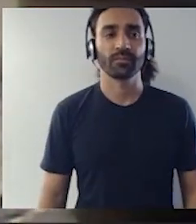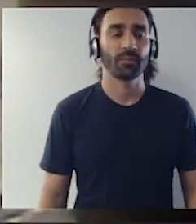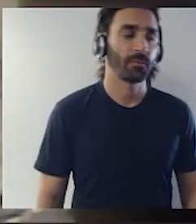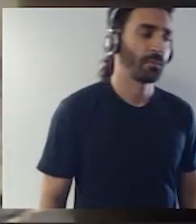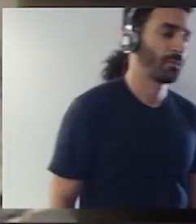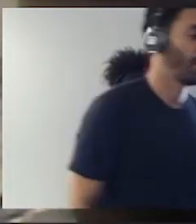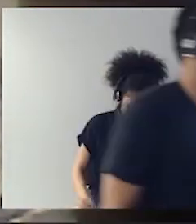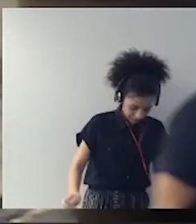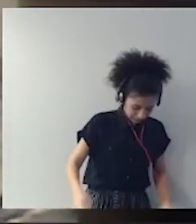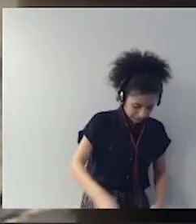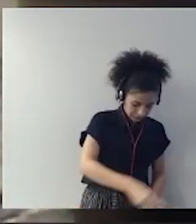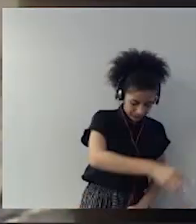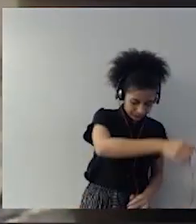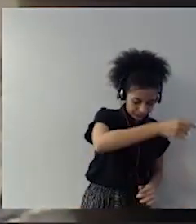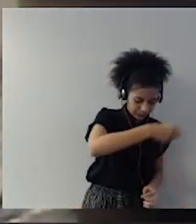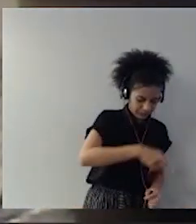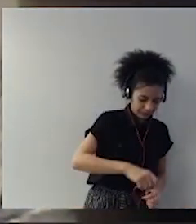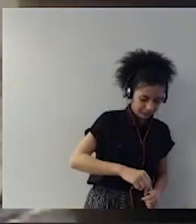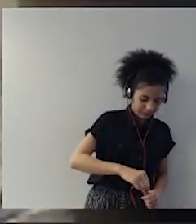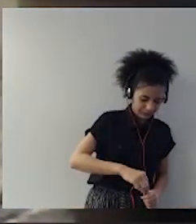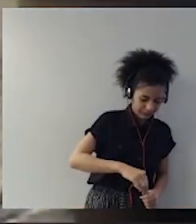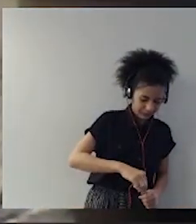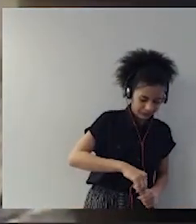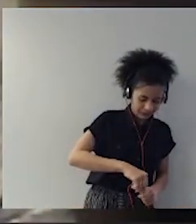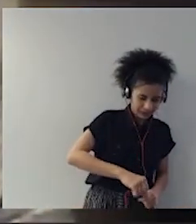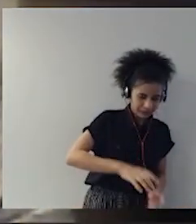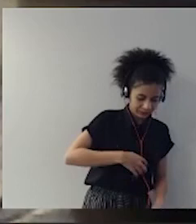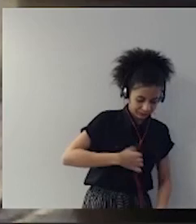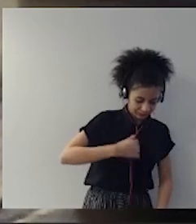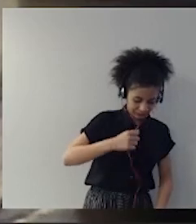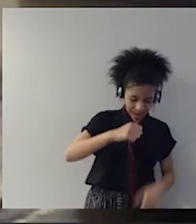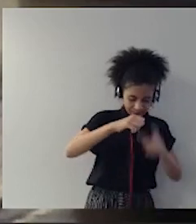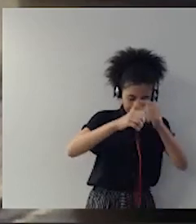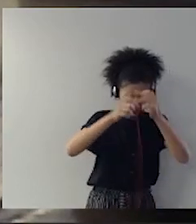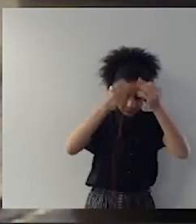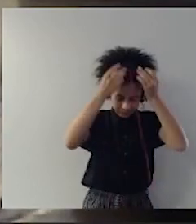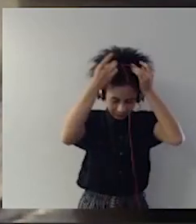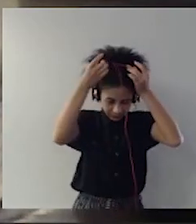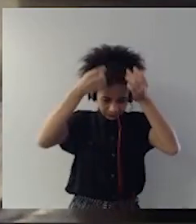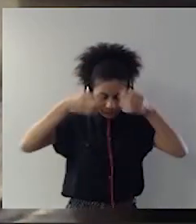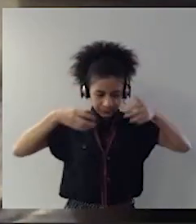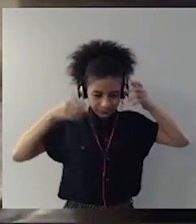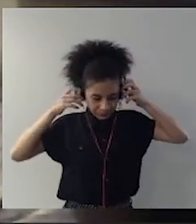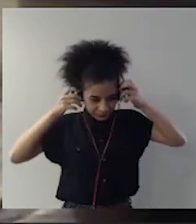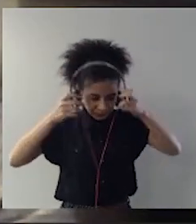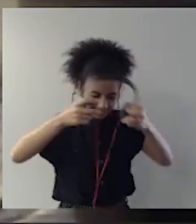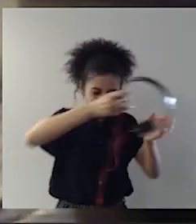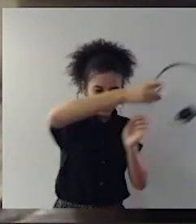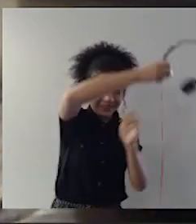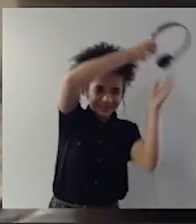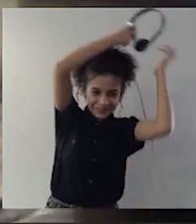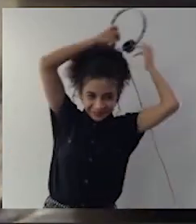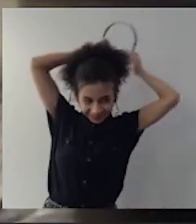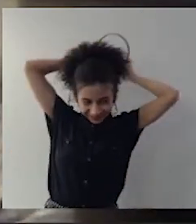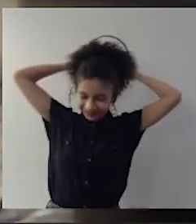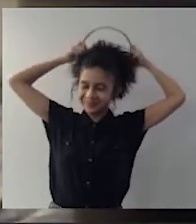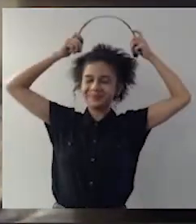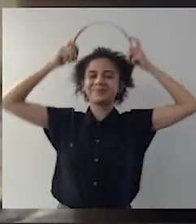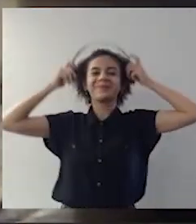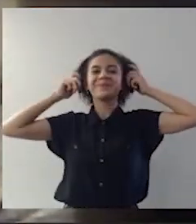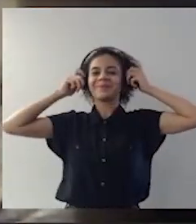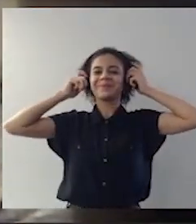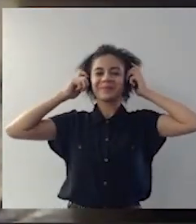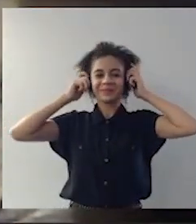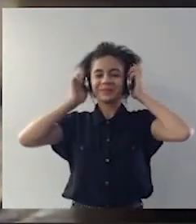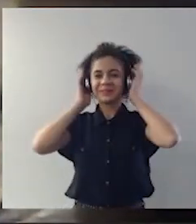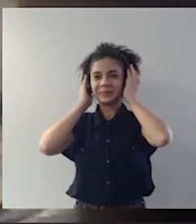no foco de encontrarmos soluções de fato para todos esses dilemas. O reequilíbrio de contratos de concessão na área de infraestrutura